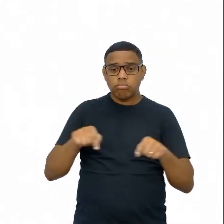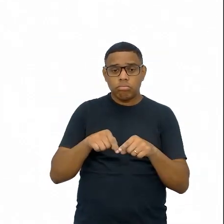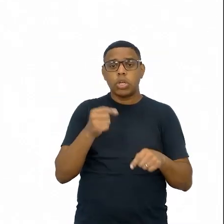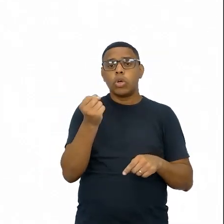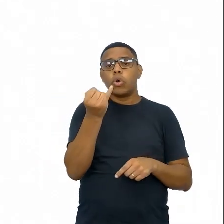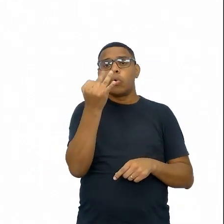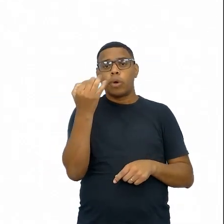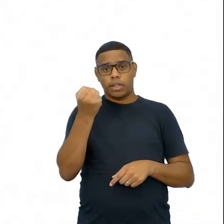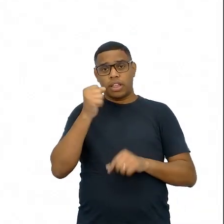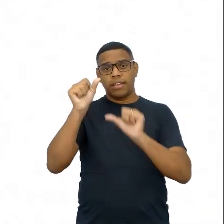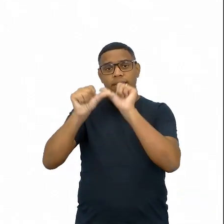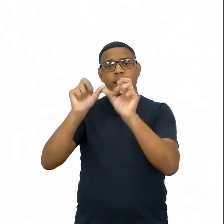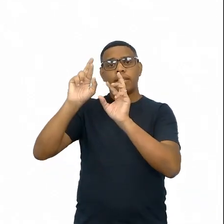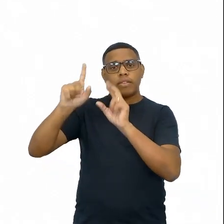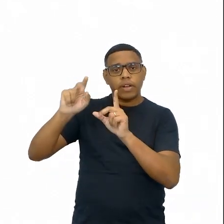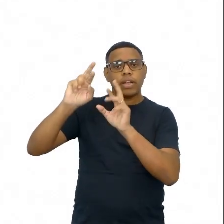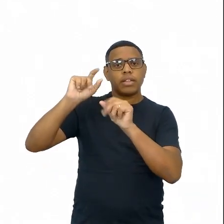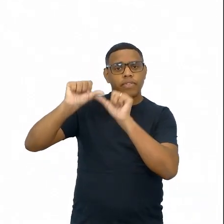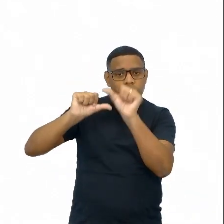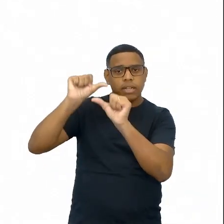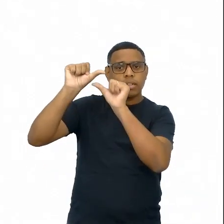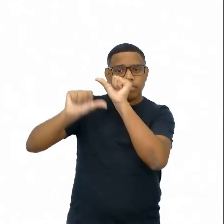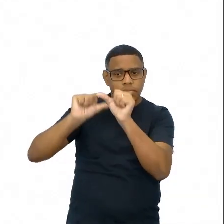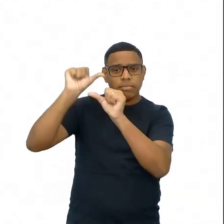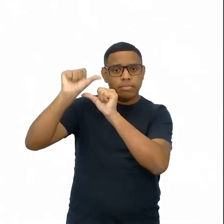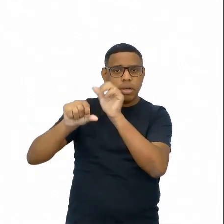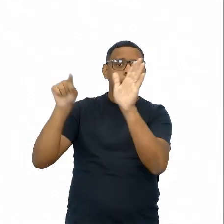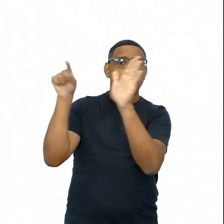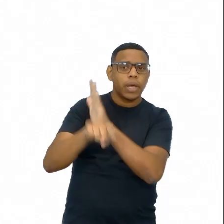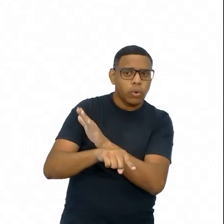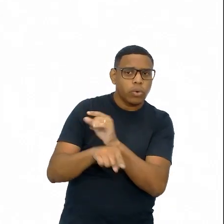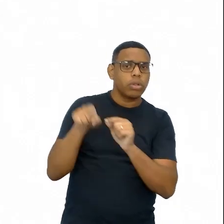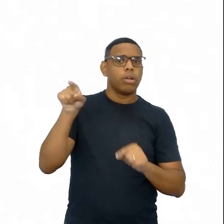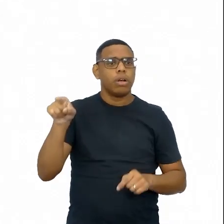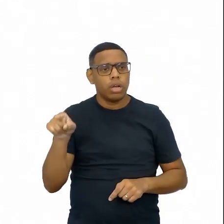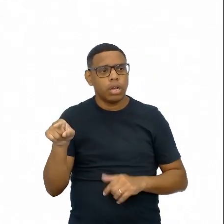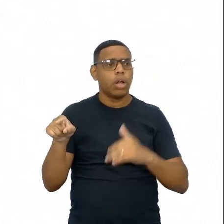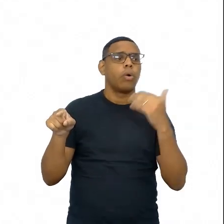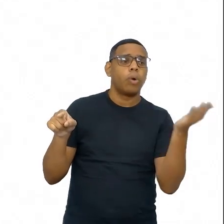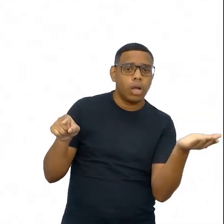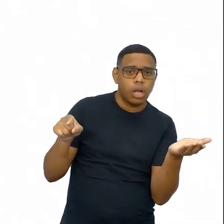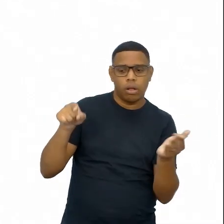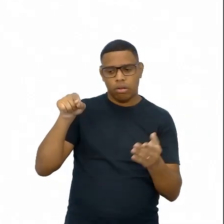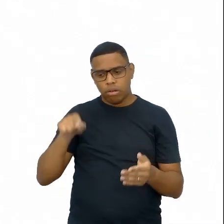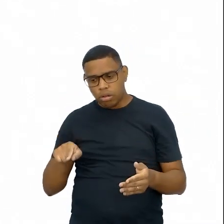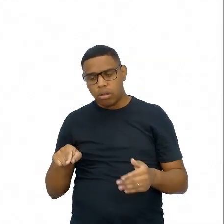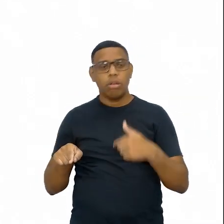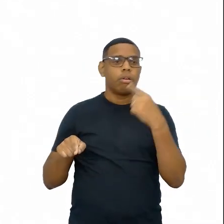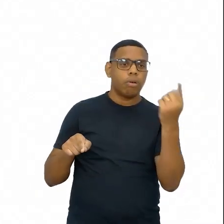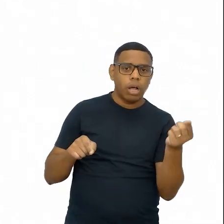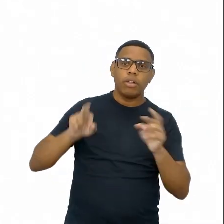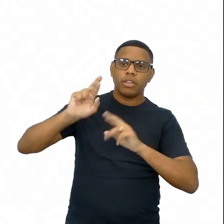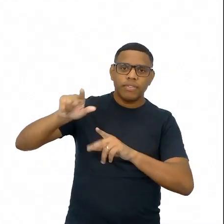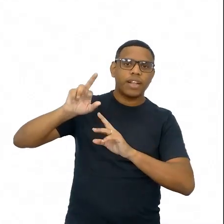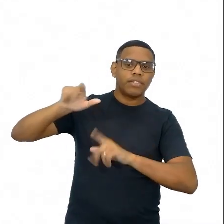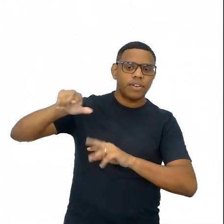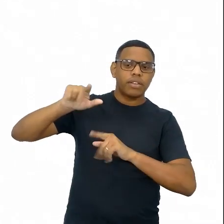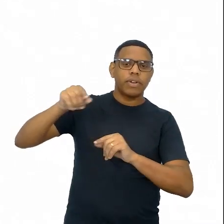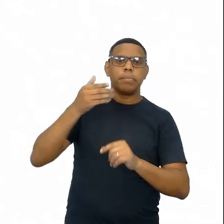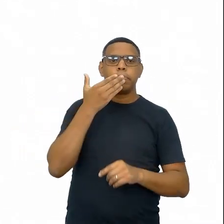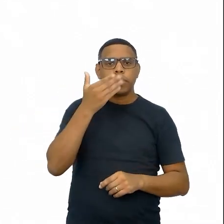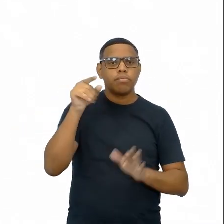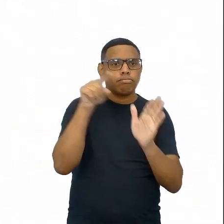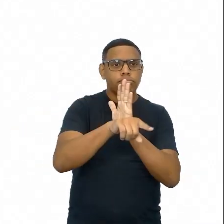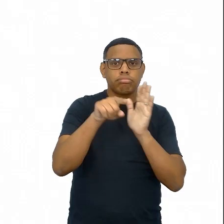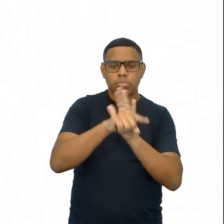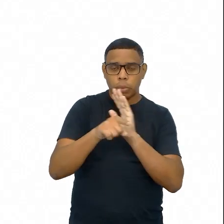quantidades, como eu já disse, e fazer questionamentos, né, para que oralize as respostas. Solicite aos